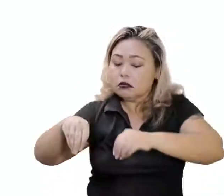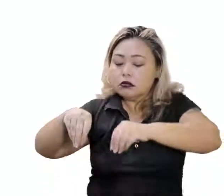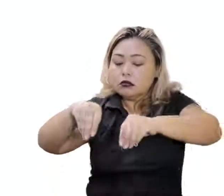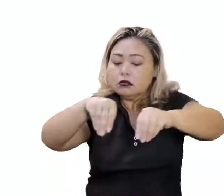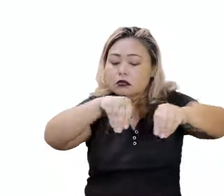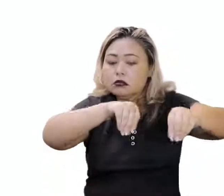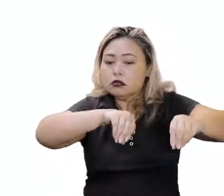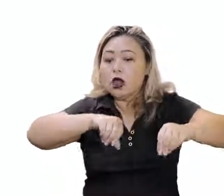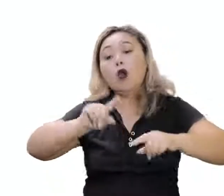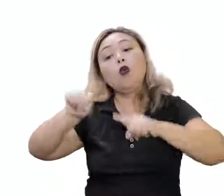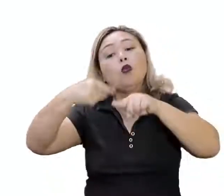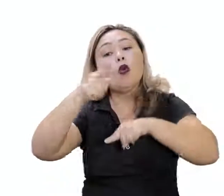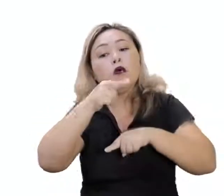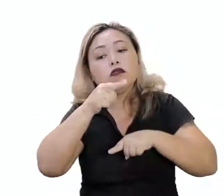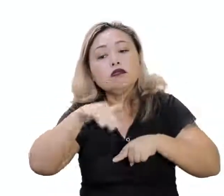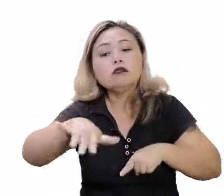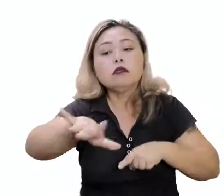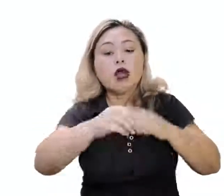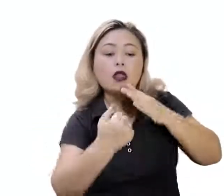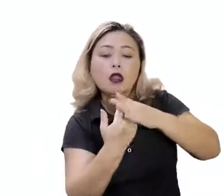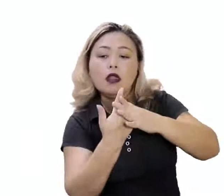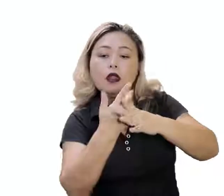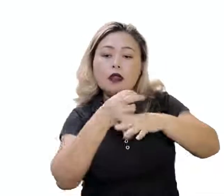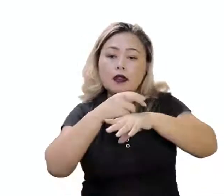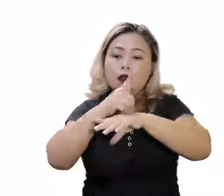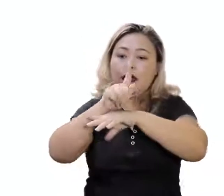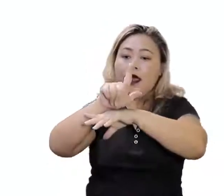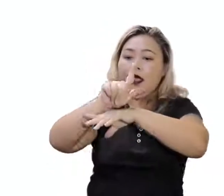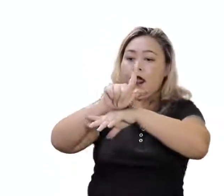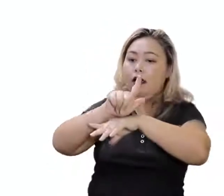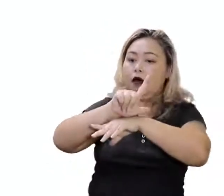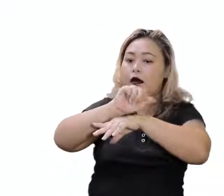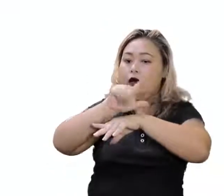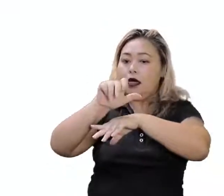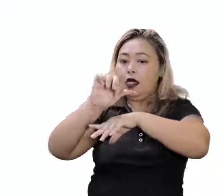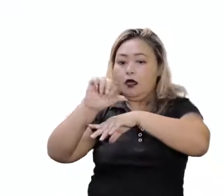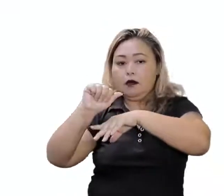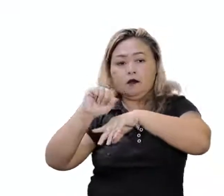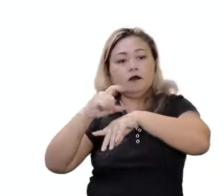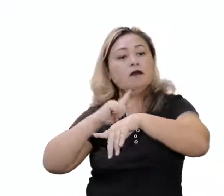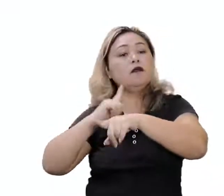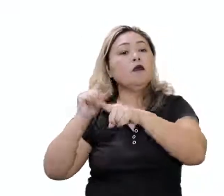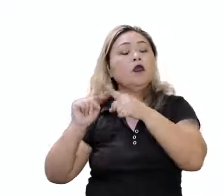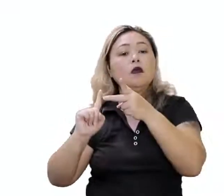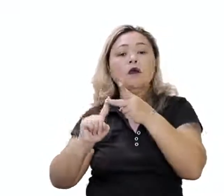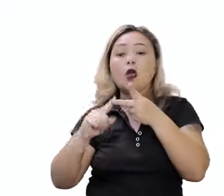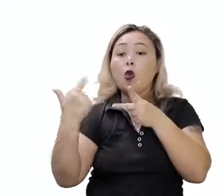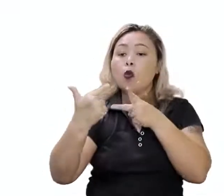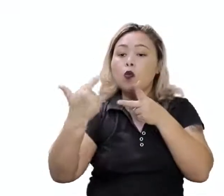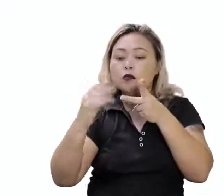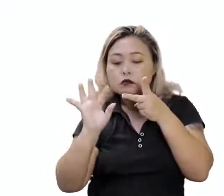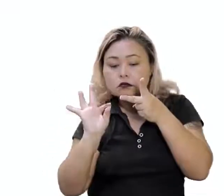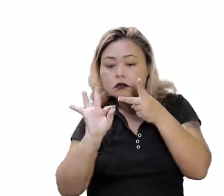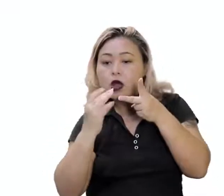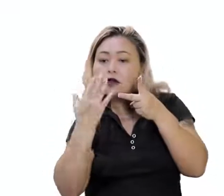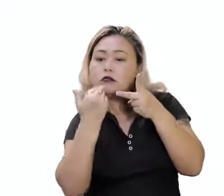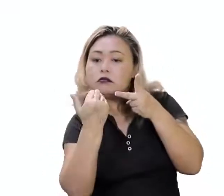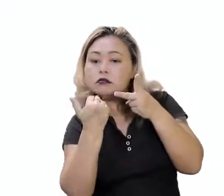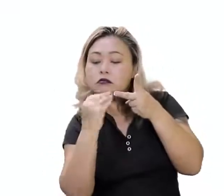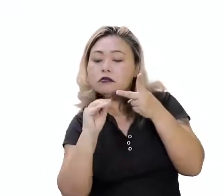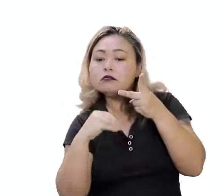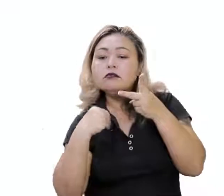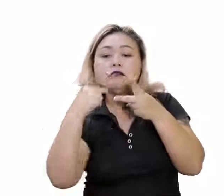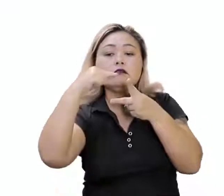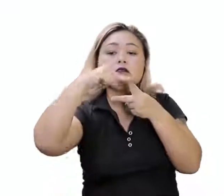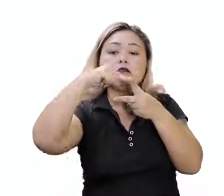terrestre, ou estão no ambiente aquático, as algas, tá bom? Vamos seguindo. Aí nós temos o de segunda ordem, são os seres vivos